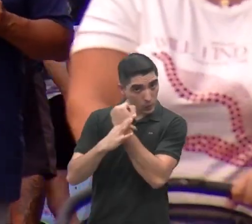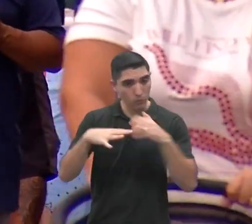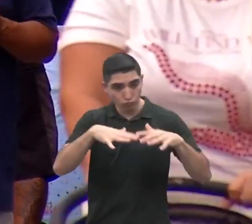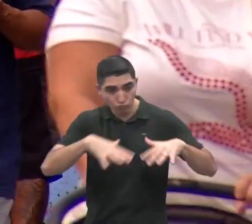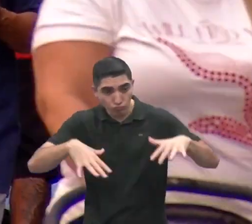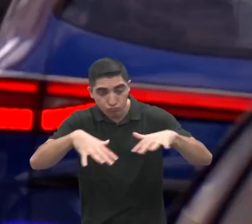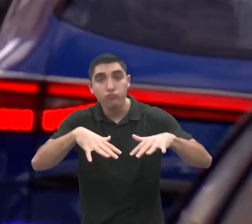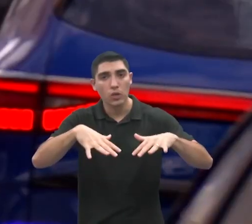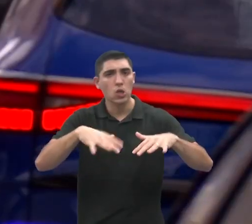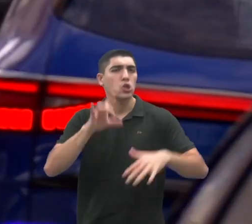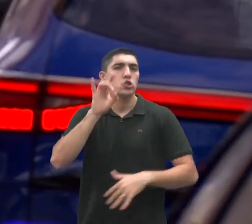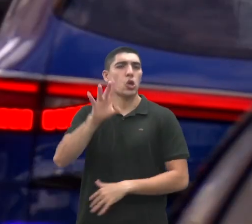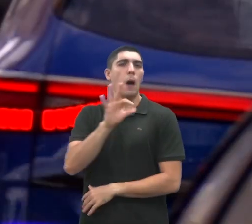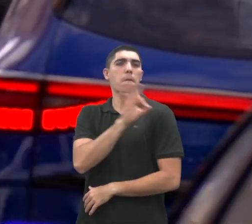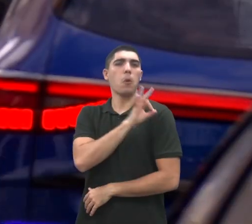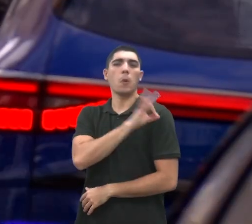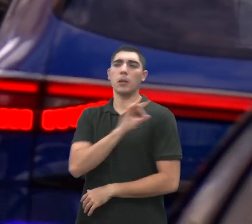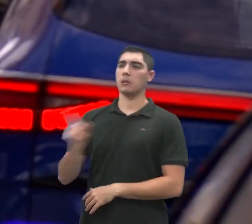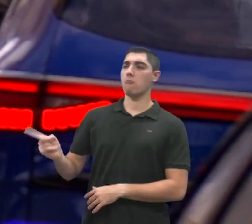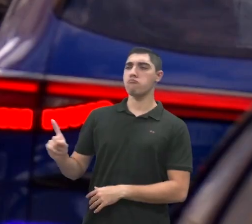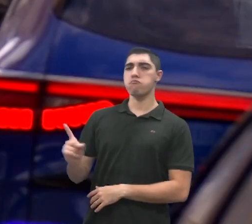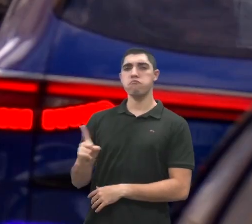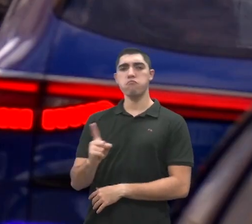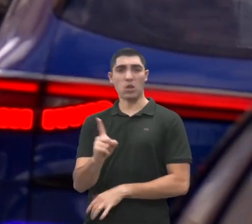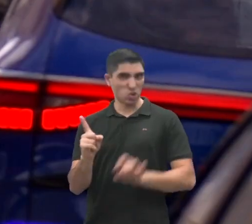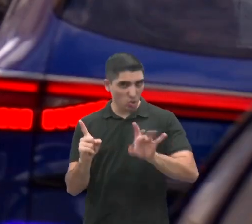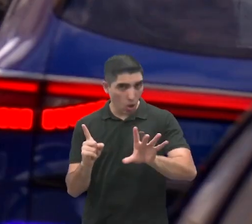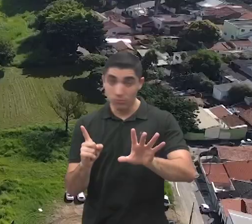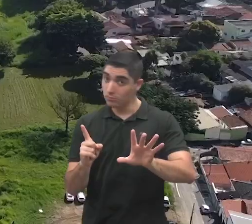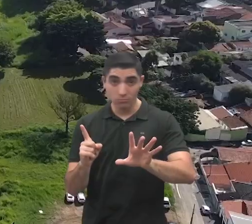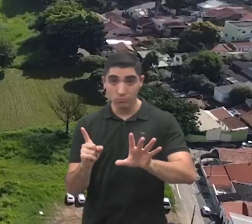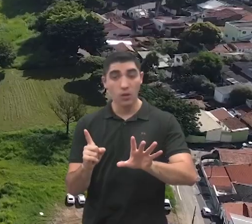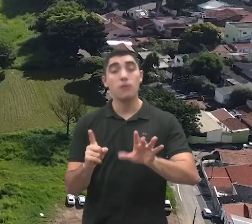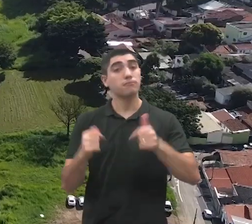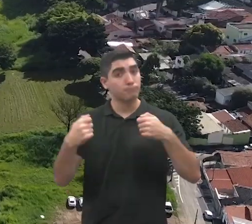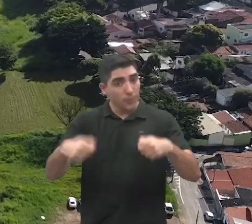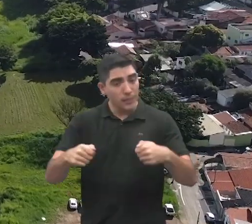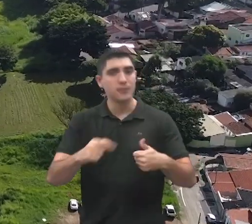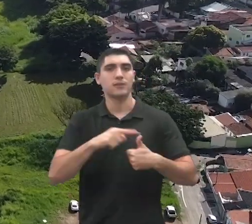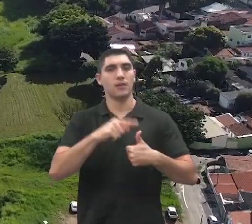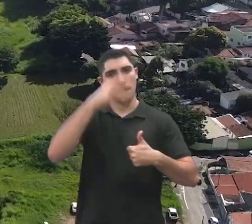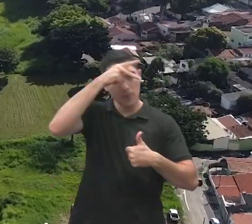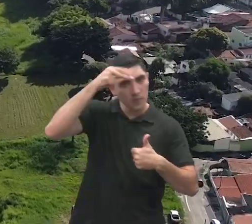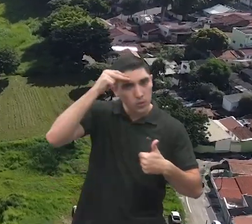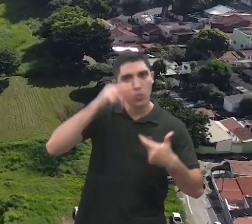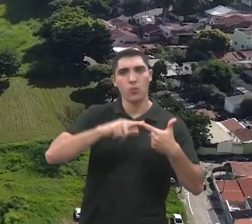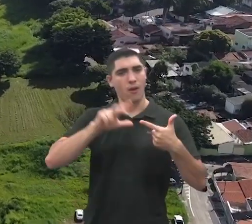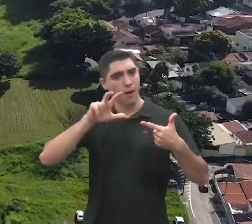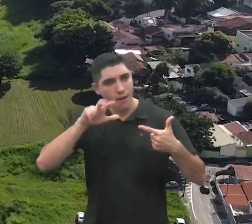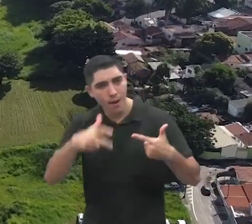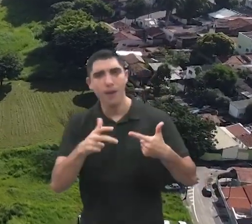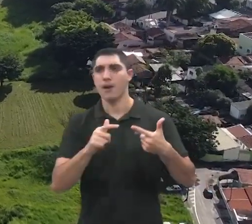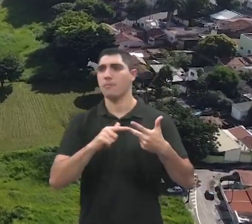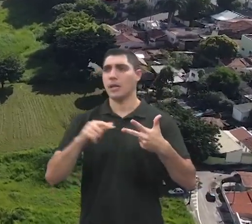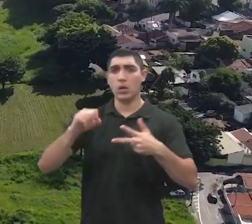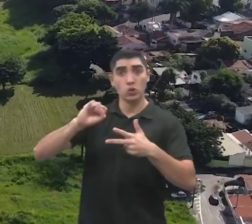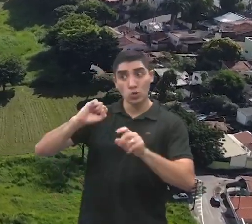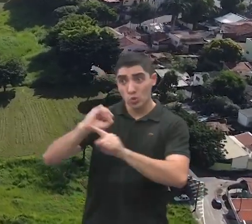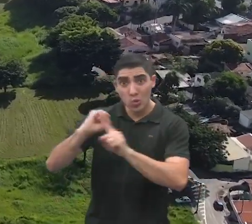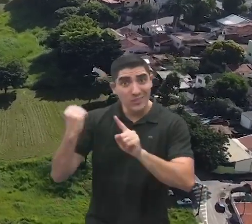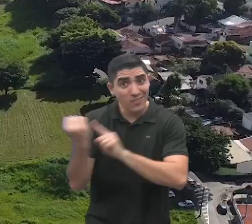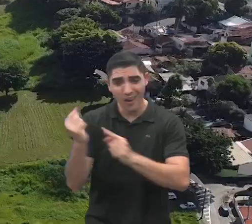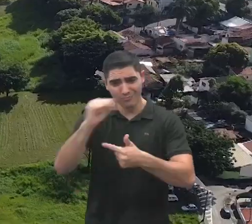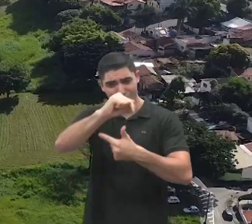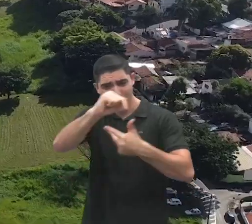A segurança pública vai além da presença policial nas ruas. Também é preciso que o Executivo, o Legislativo e